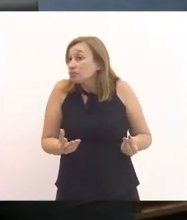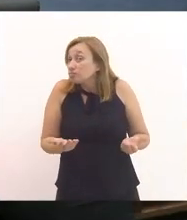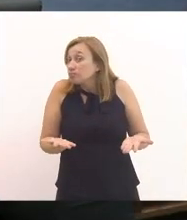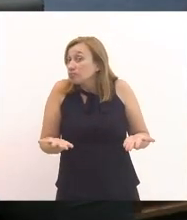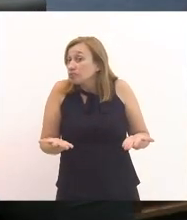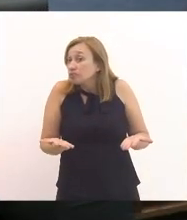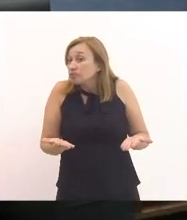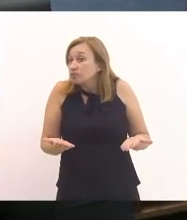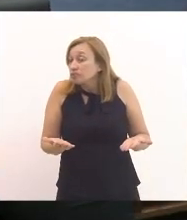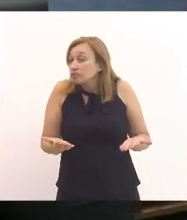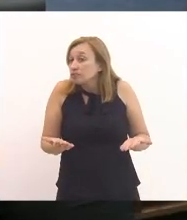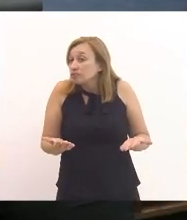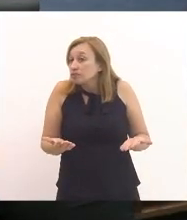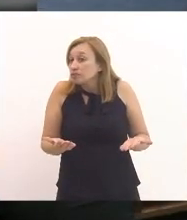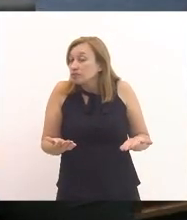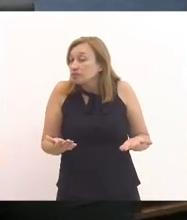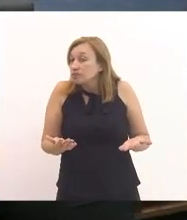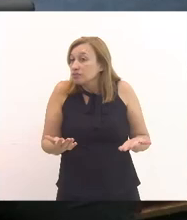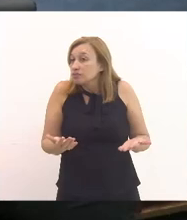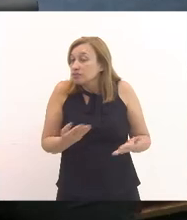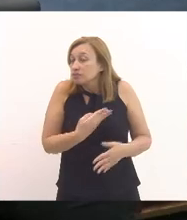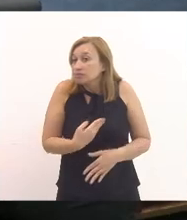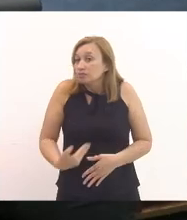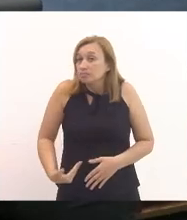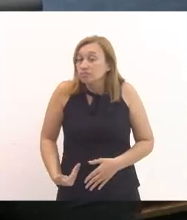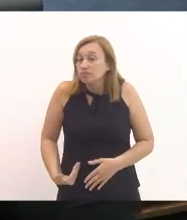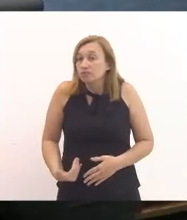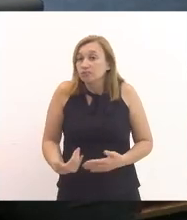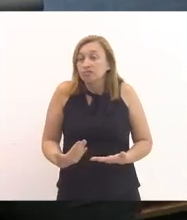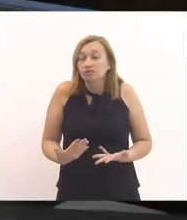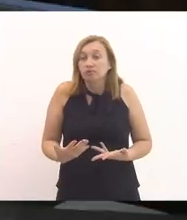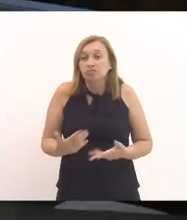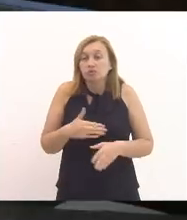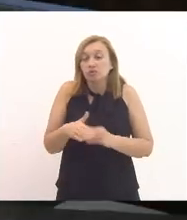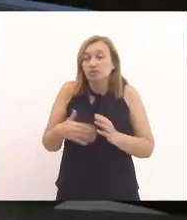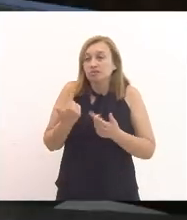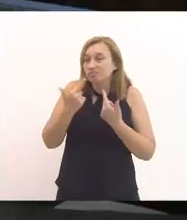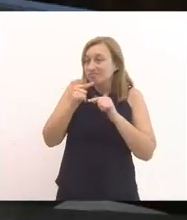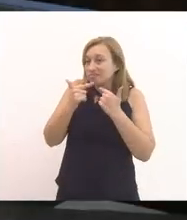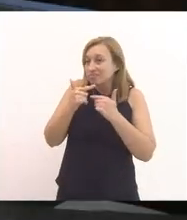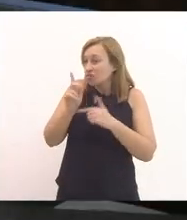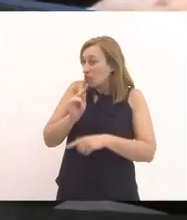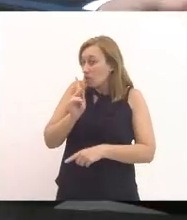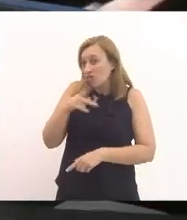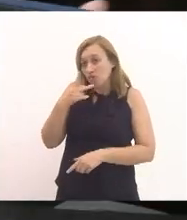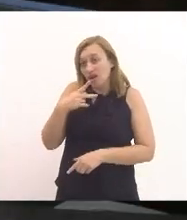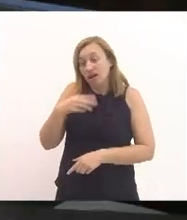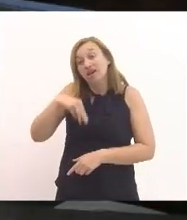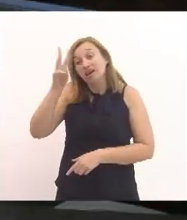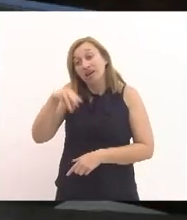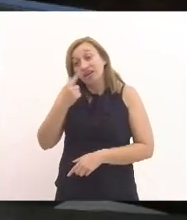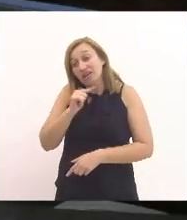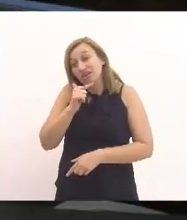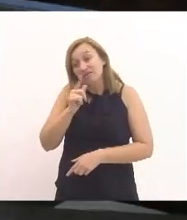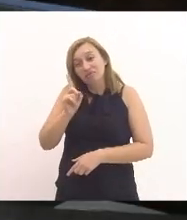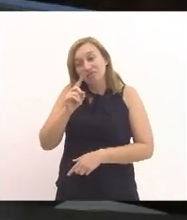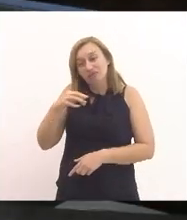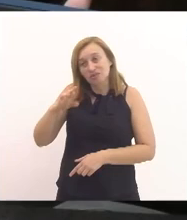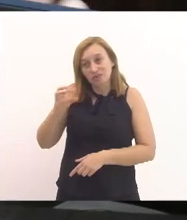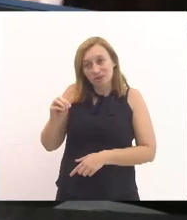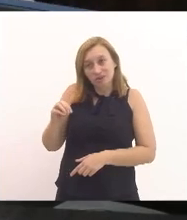aí ele todo mundo começou a rir não vou falar quem começou a rir que não foi o Márcio